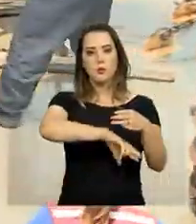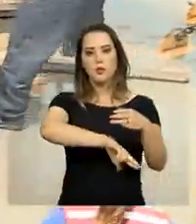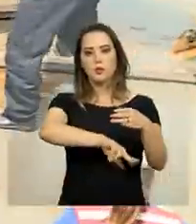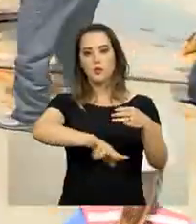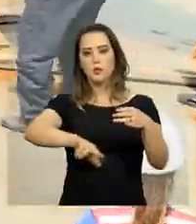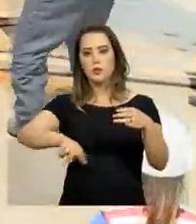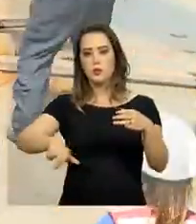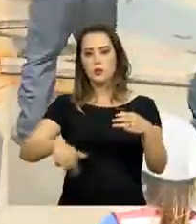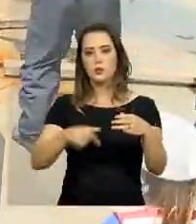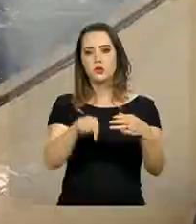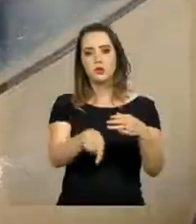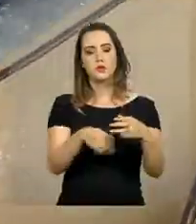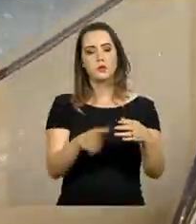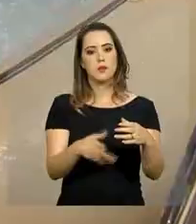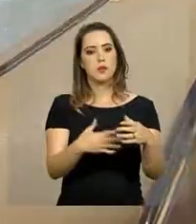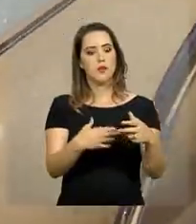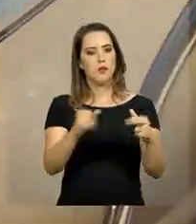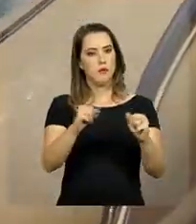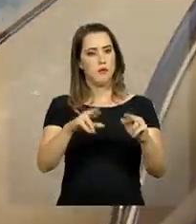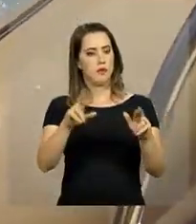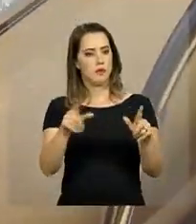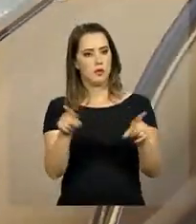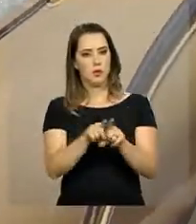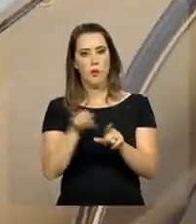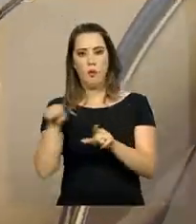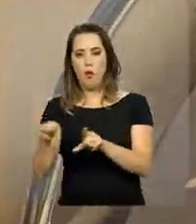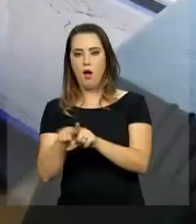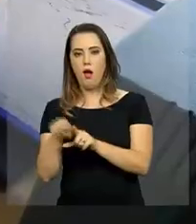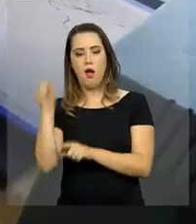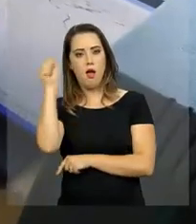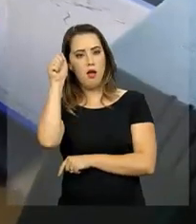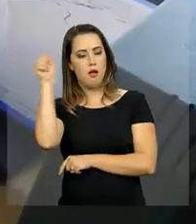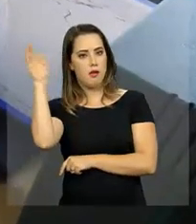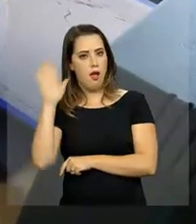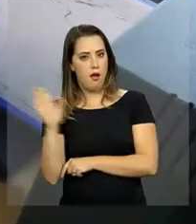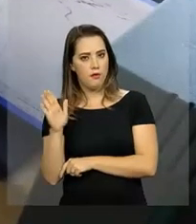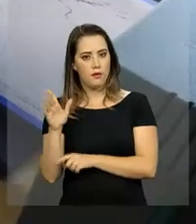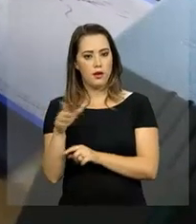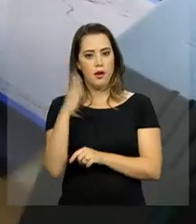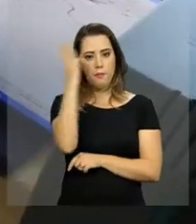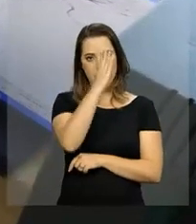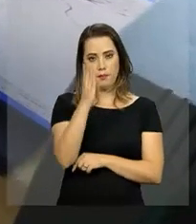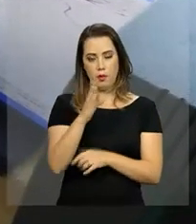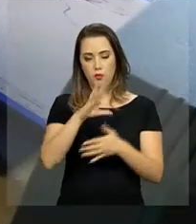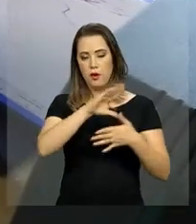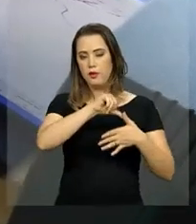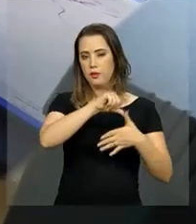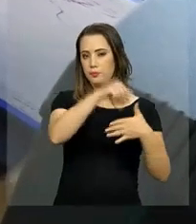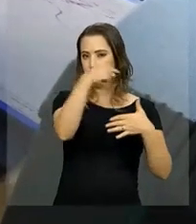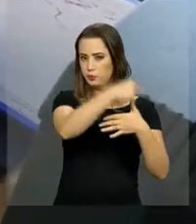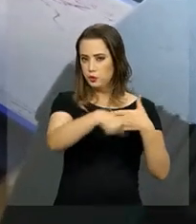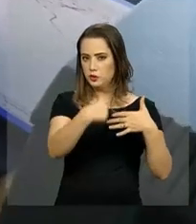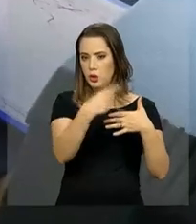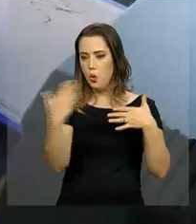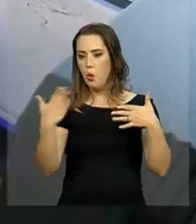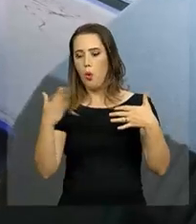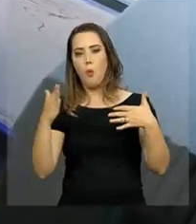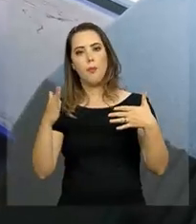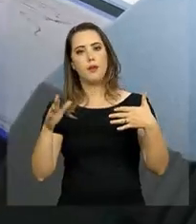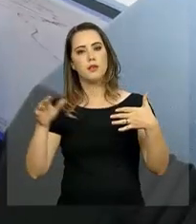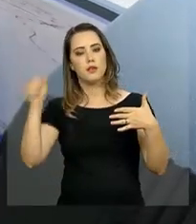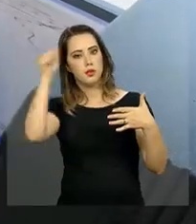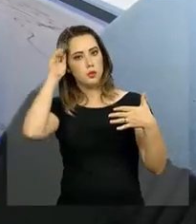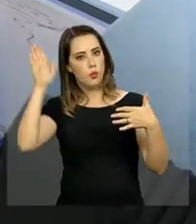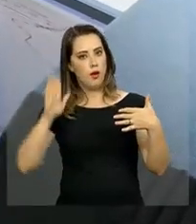atmosféricas e oceanográficas entre a América do Sul e a África. A Companhia de Pesquisa de Recursos Minerais, uma empresa pública vinculada